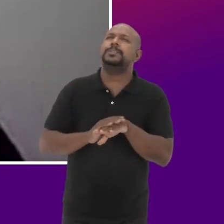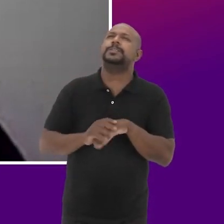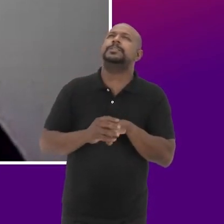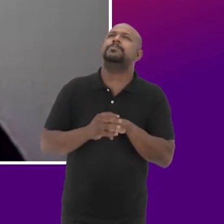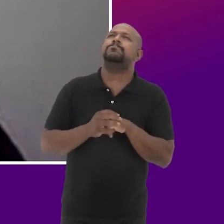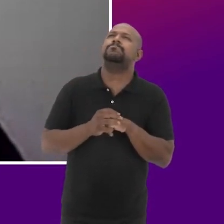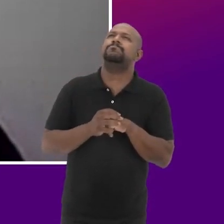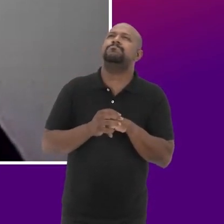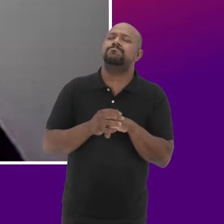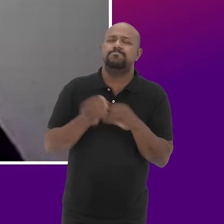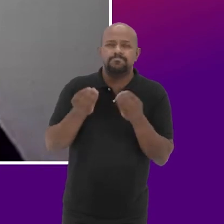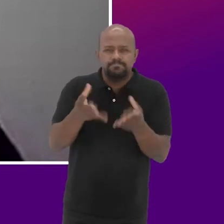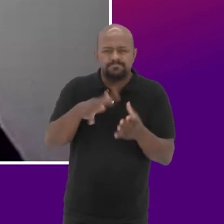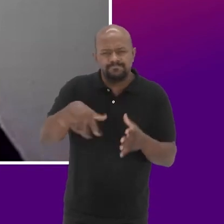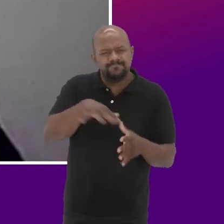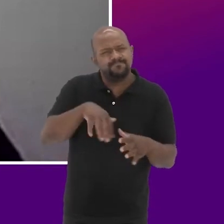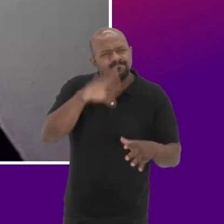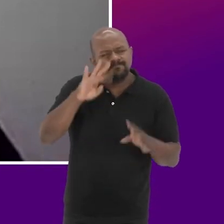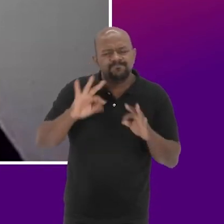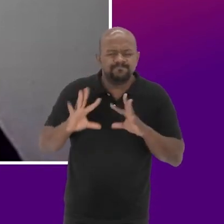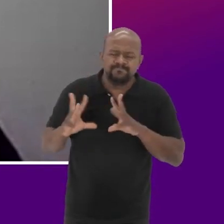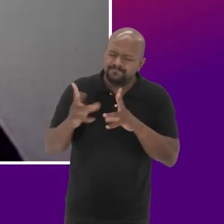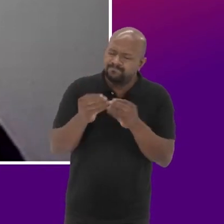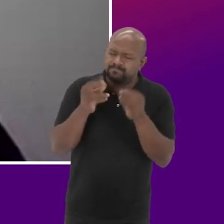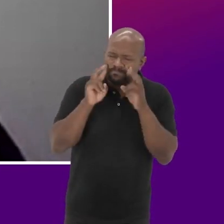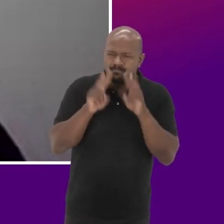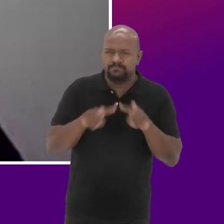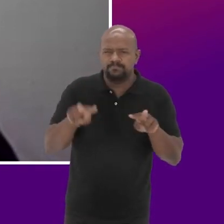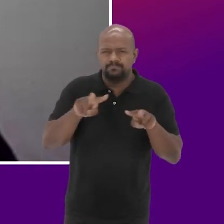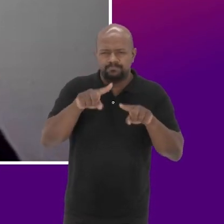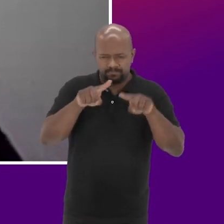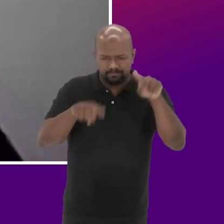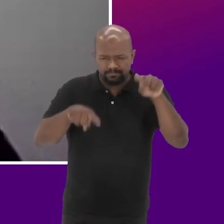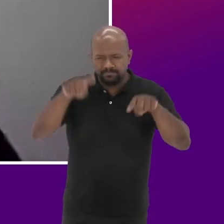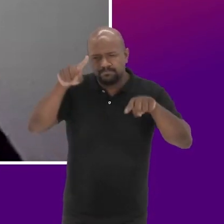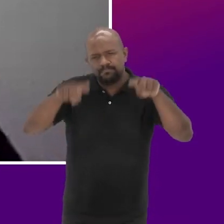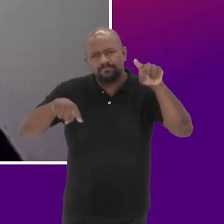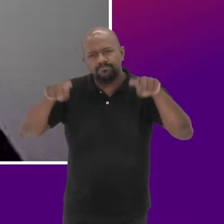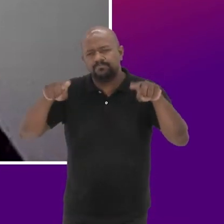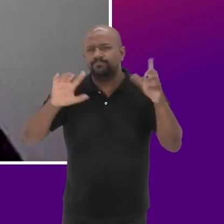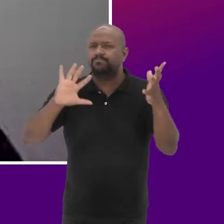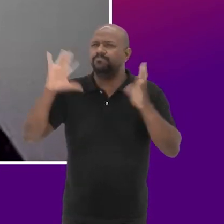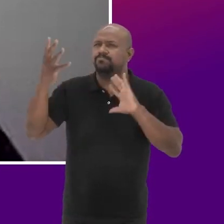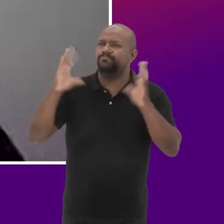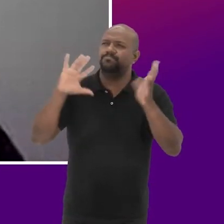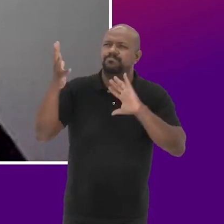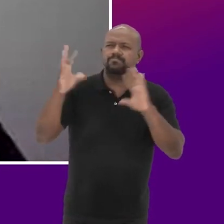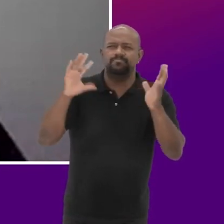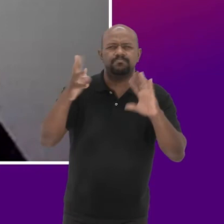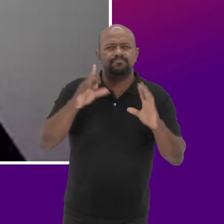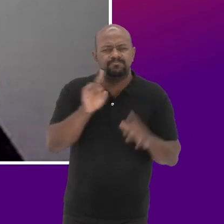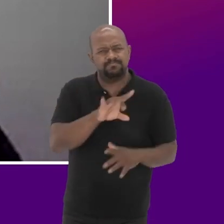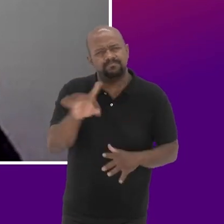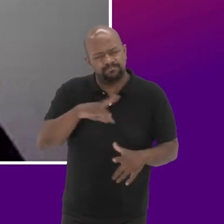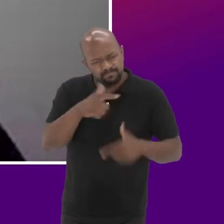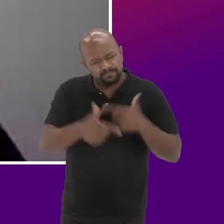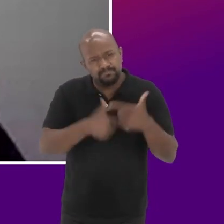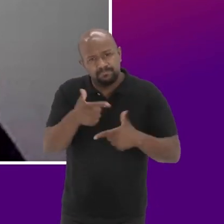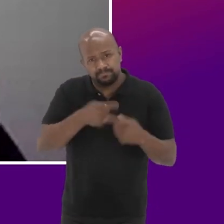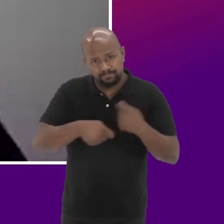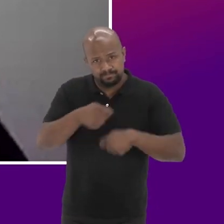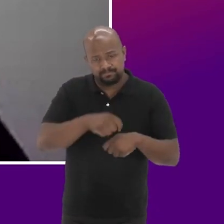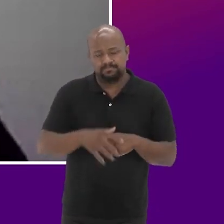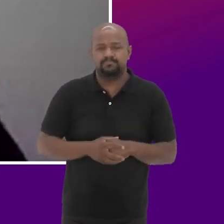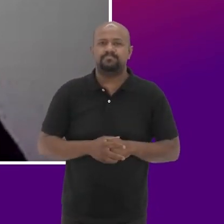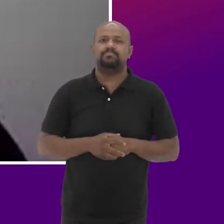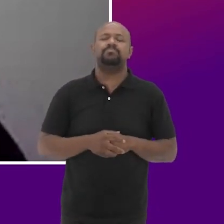possa prover ao mercado de da identificação das variáveis climáticas que são mais limitantes para cada atividade